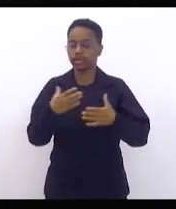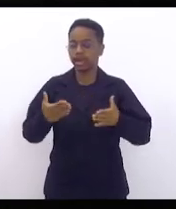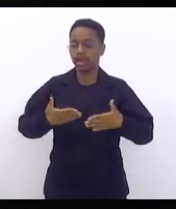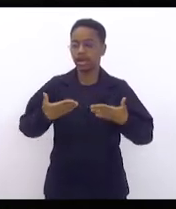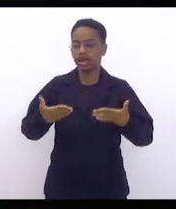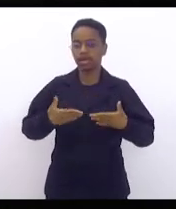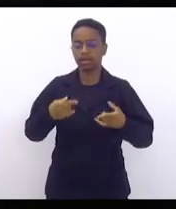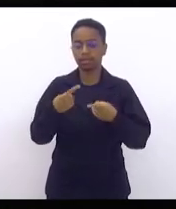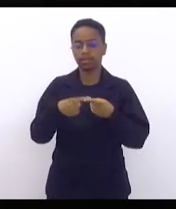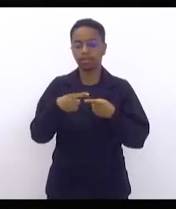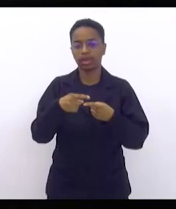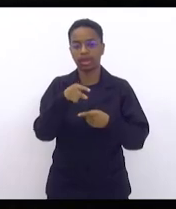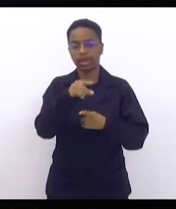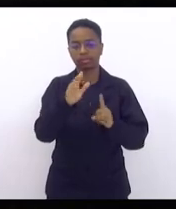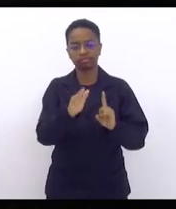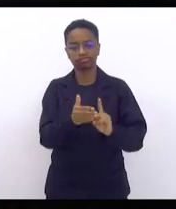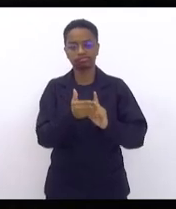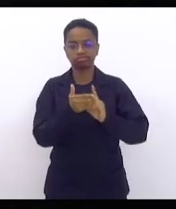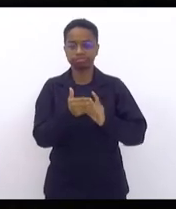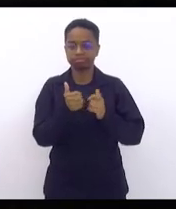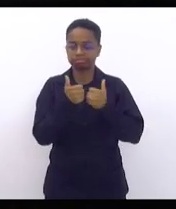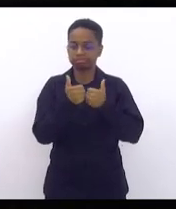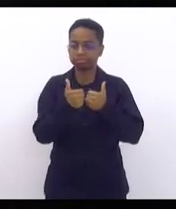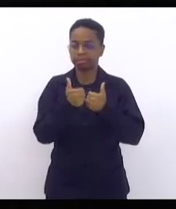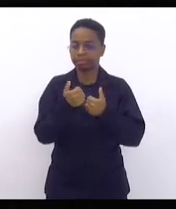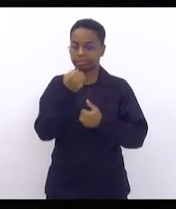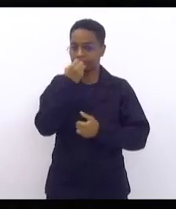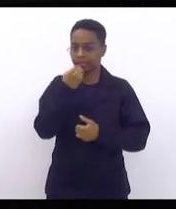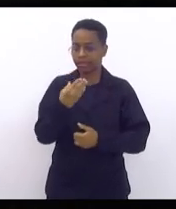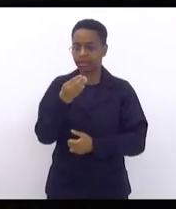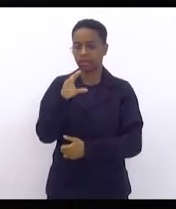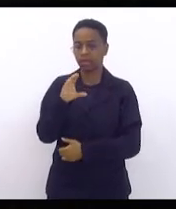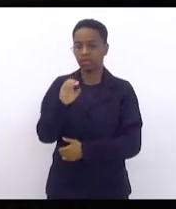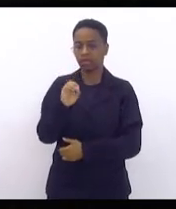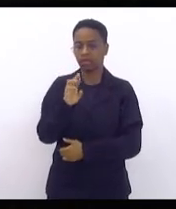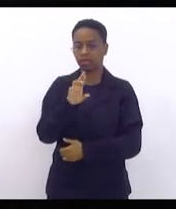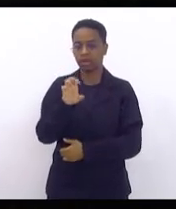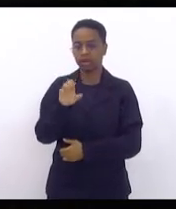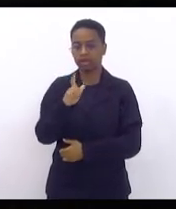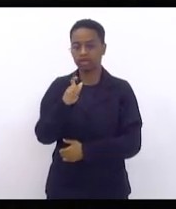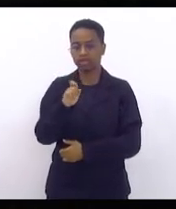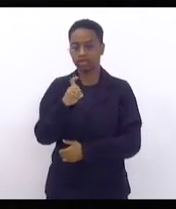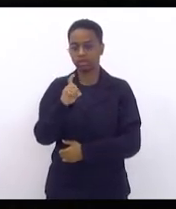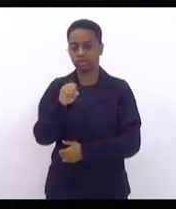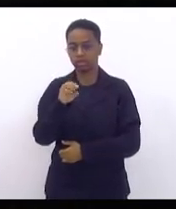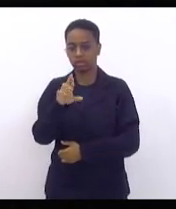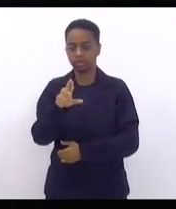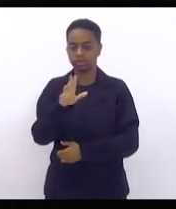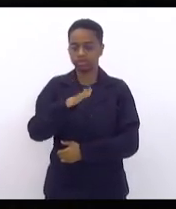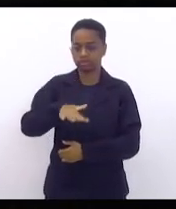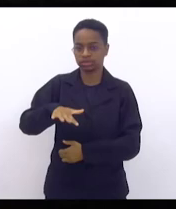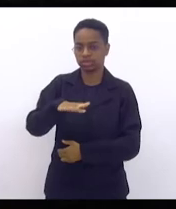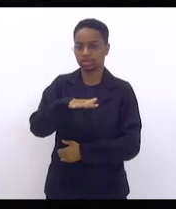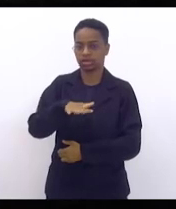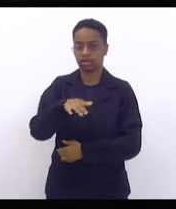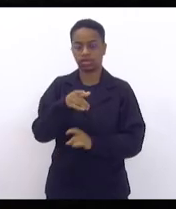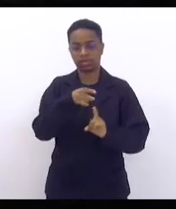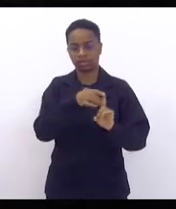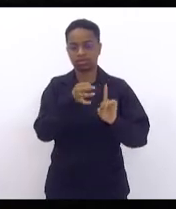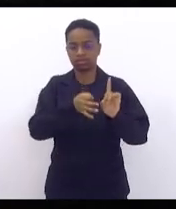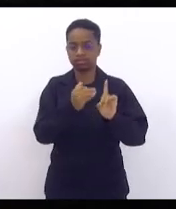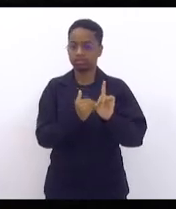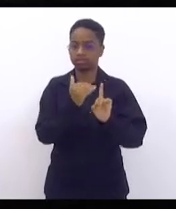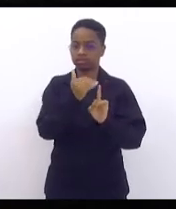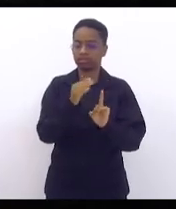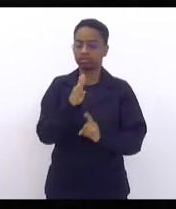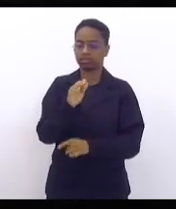recebido e tão bem recebida pelo corregedor Geral do nosso Estado Desembargador Basílio que se mostrou muito